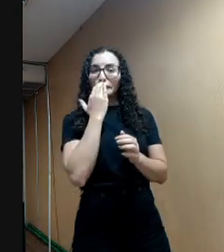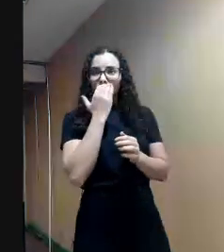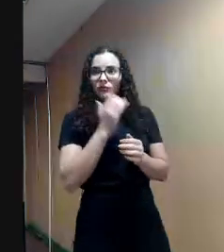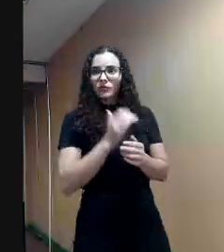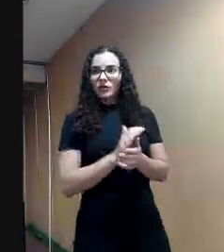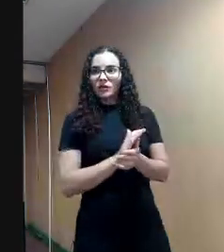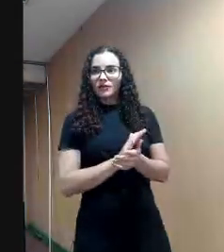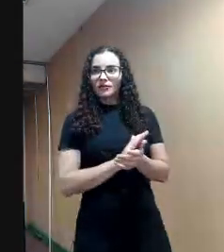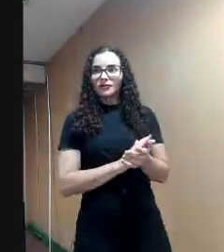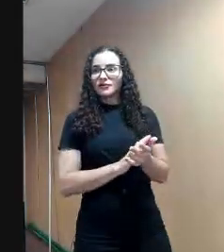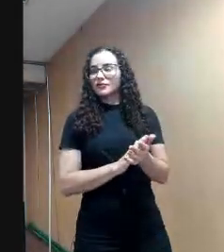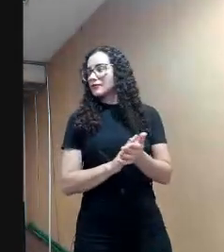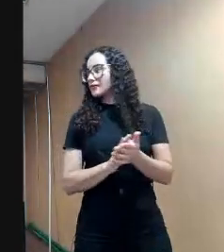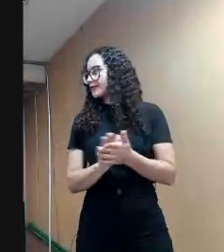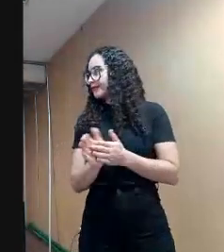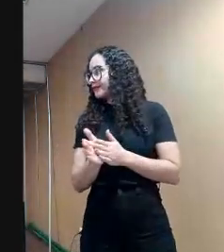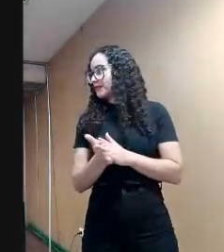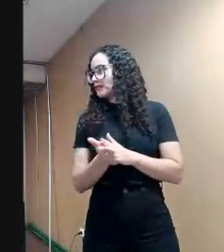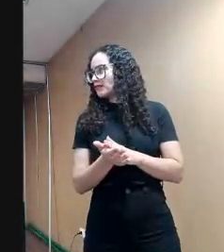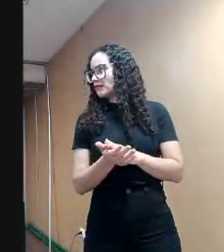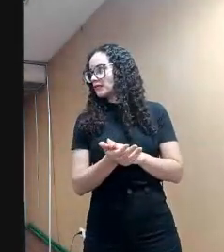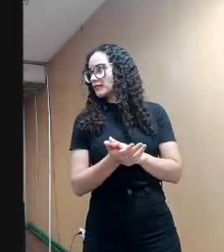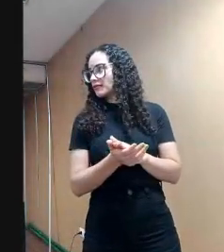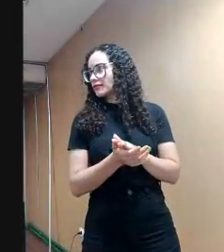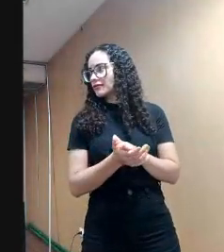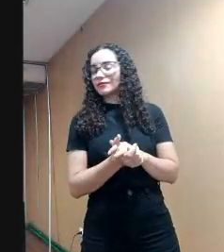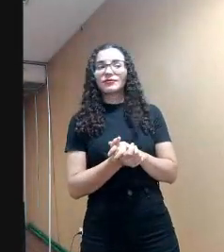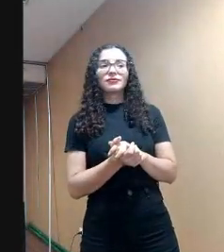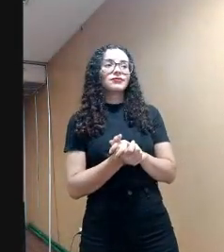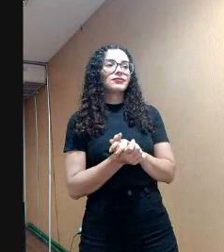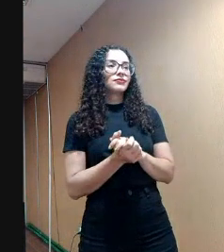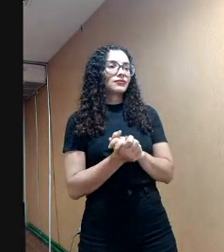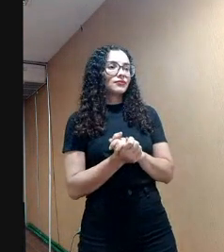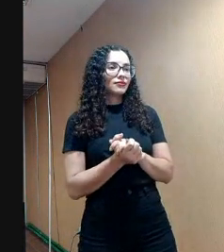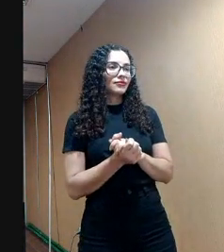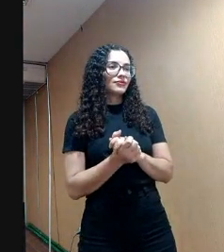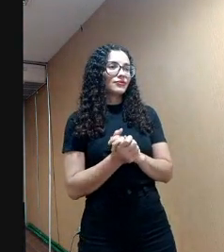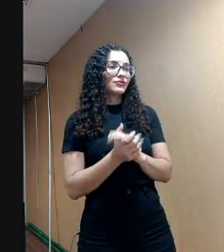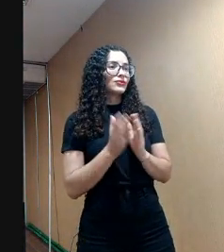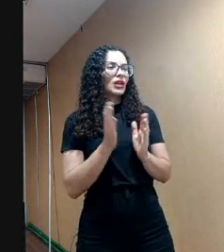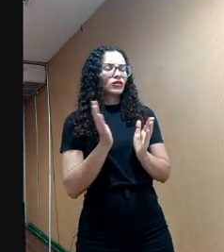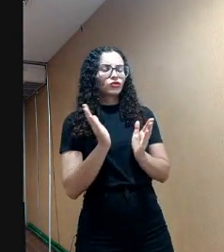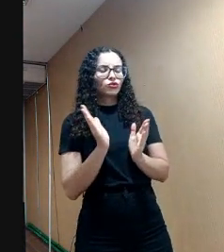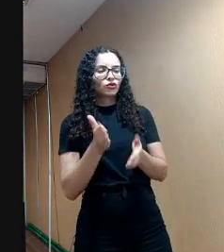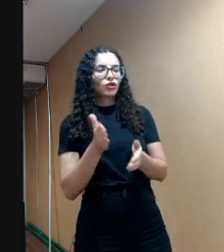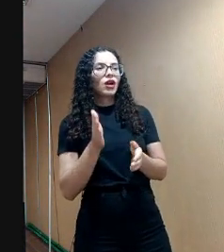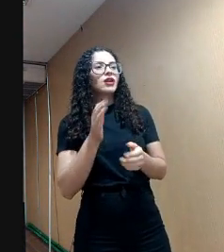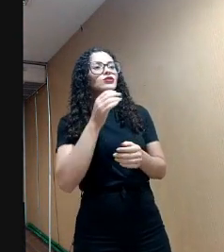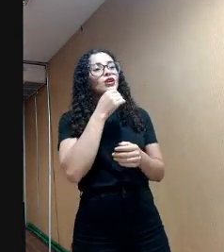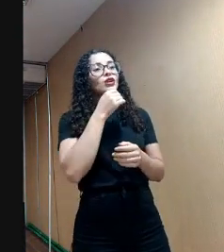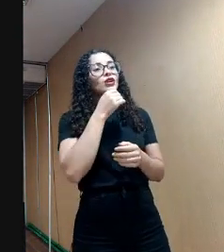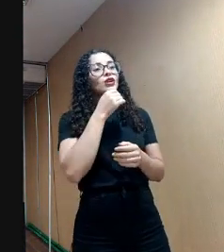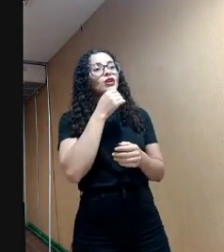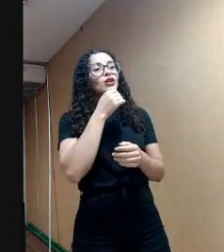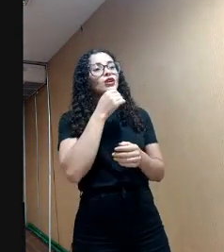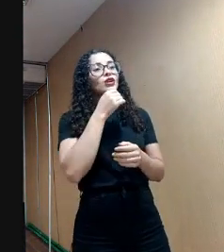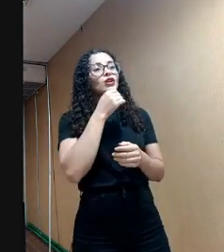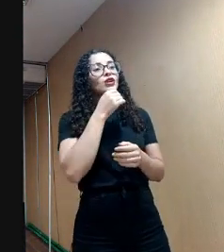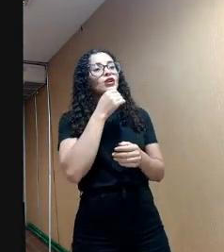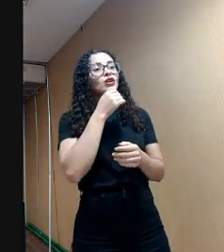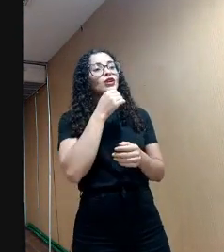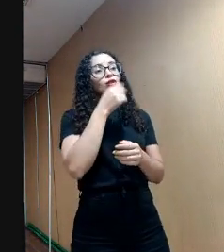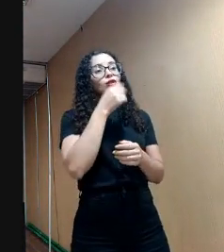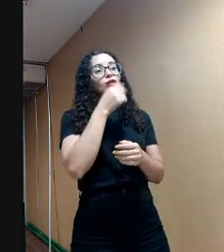liderada por grandes nomes, grandes trabalhadores da educação e trabalhadoras da educação